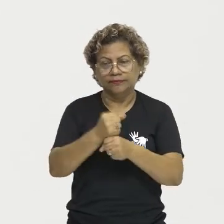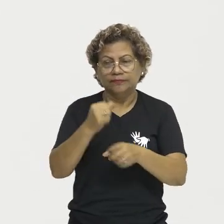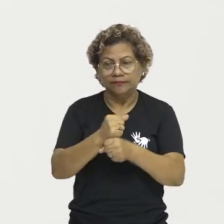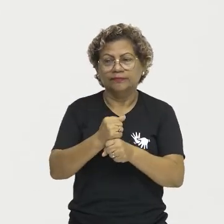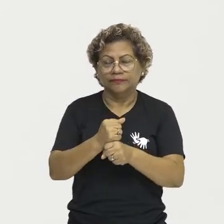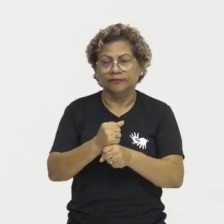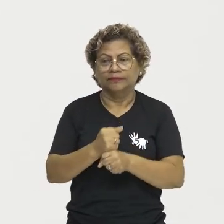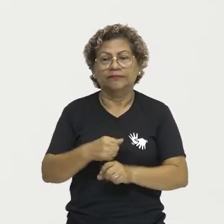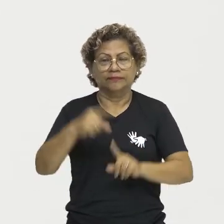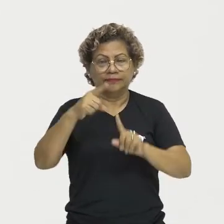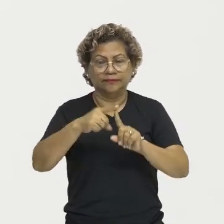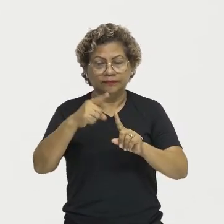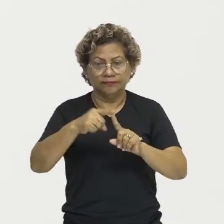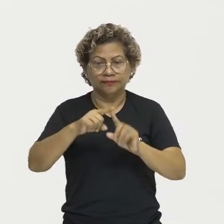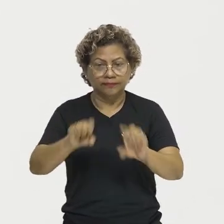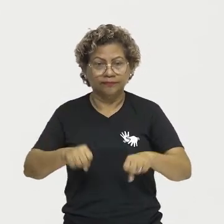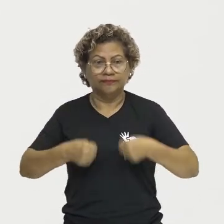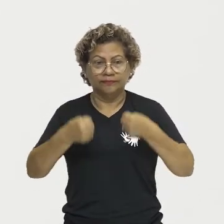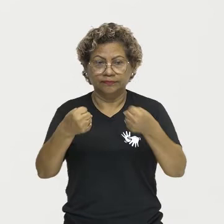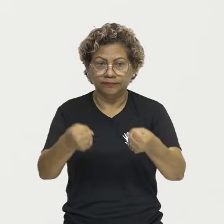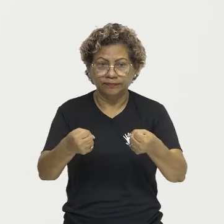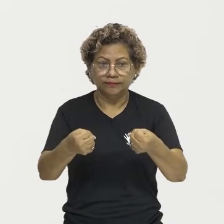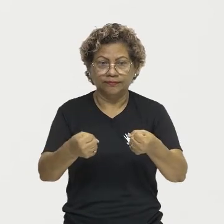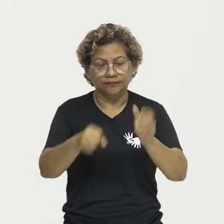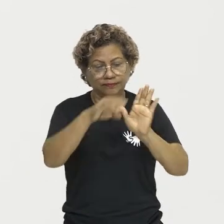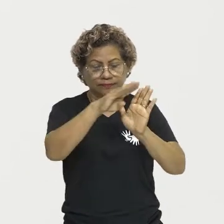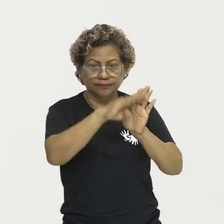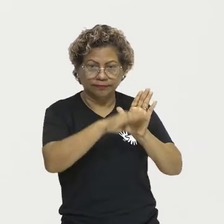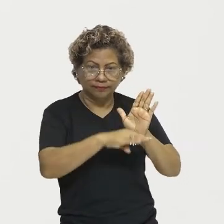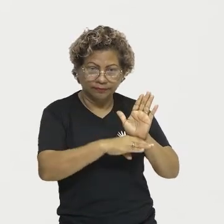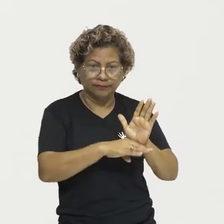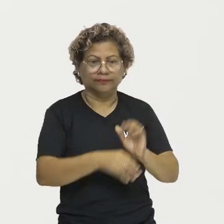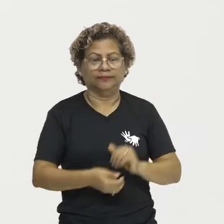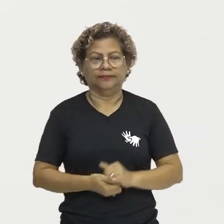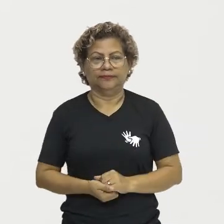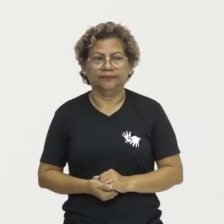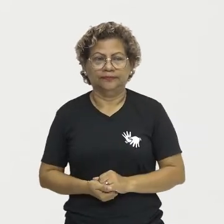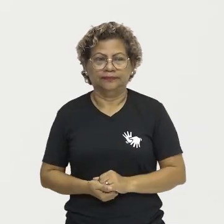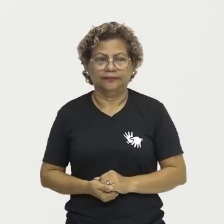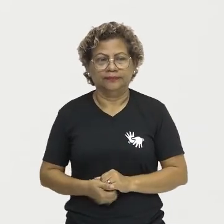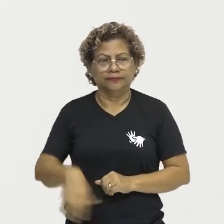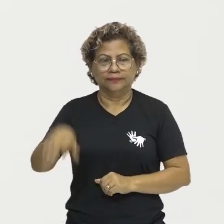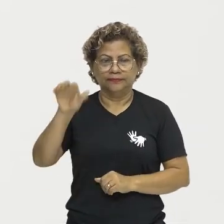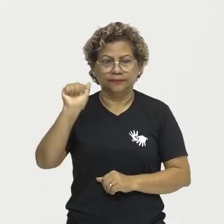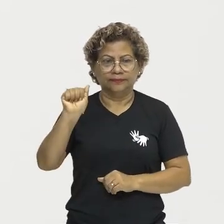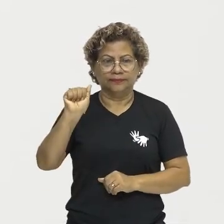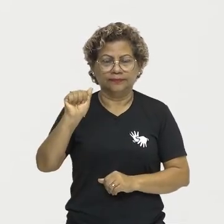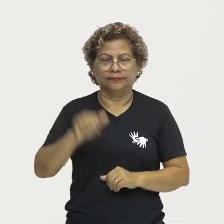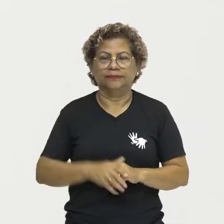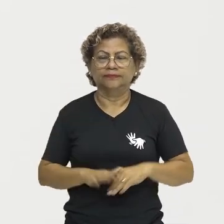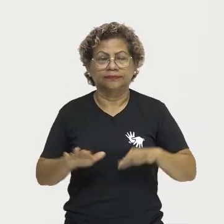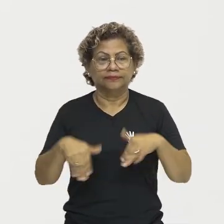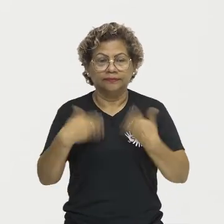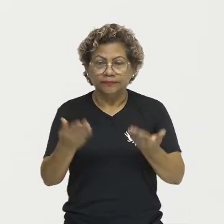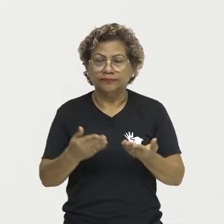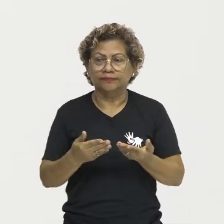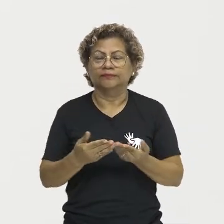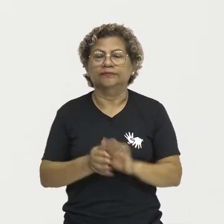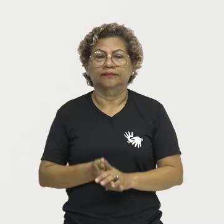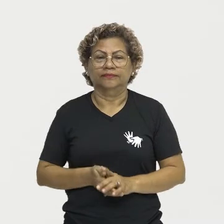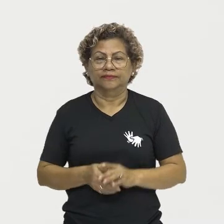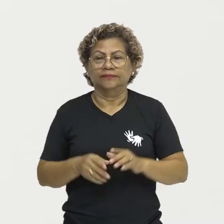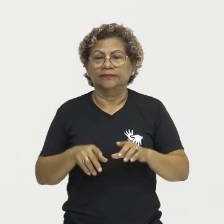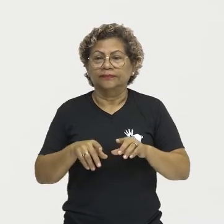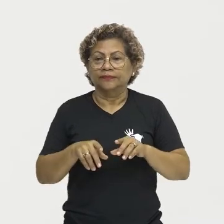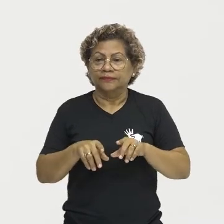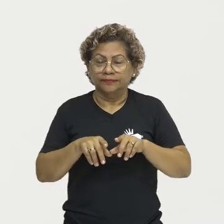das forças 40 newtons e 30 newtons nas seguintes situações. Letra A, quando elas tiverem mesma direção e mesmo